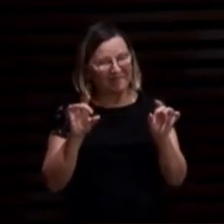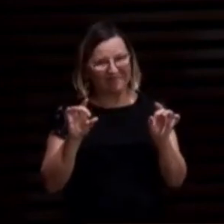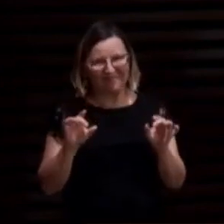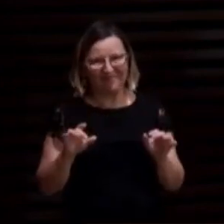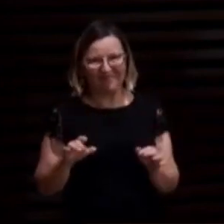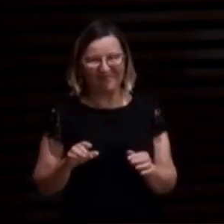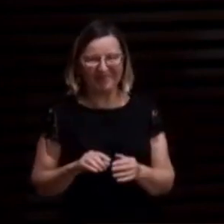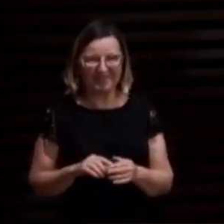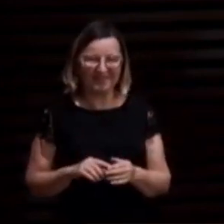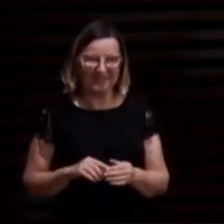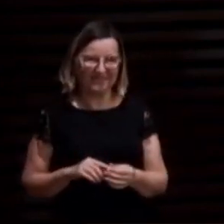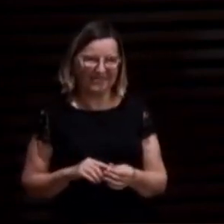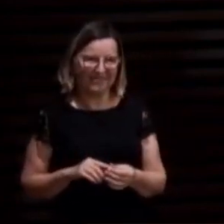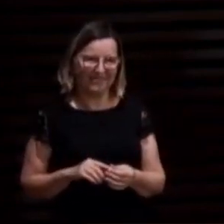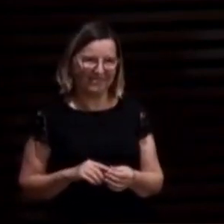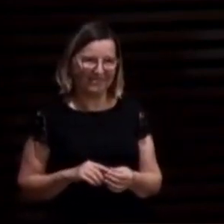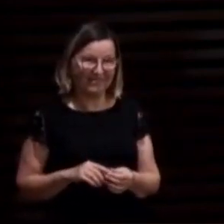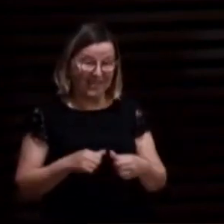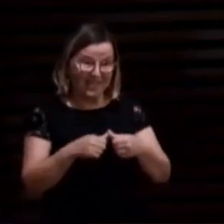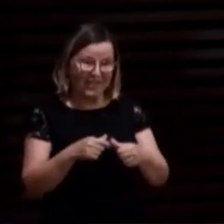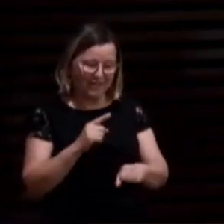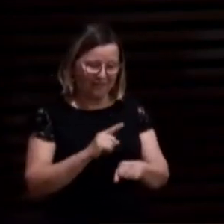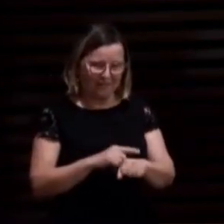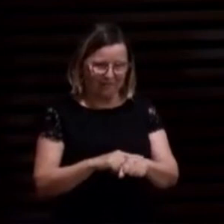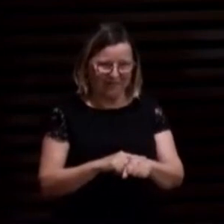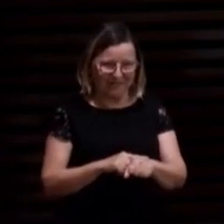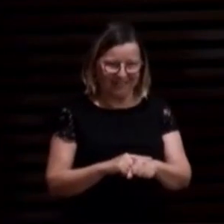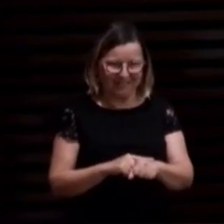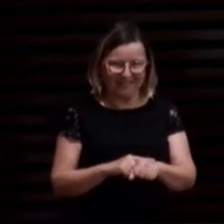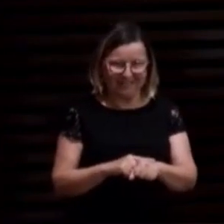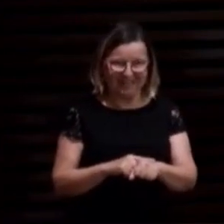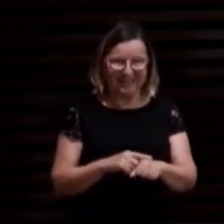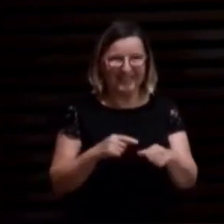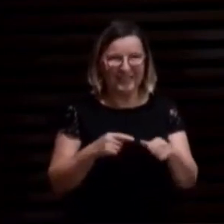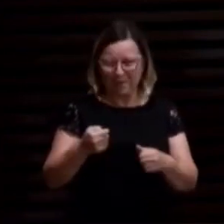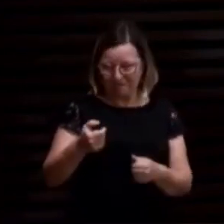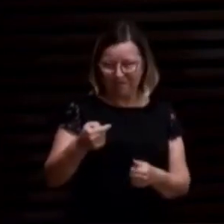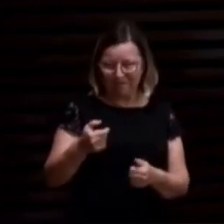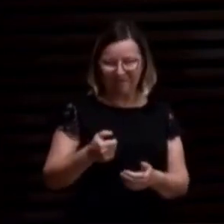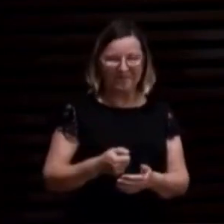especificamente a esse momento em que ele está chegando.